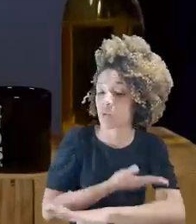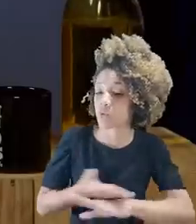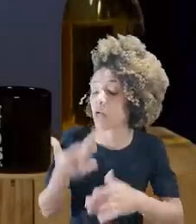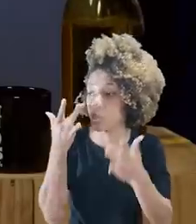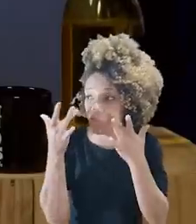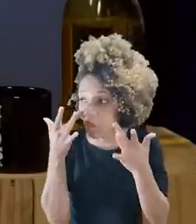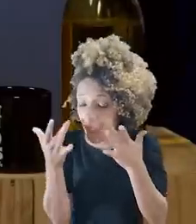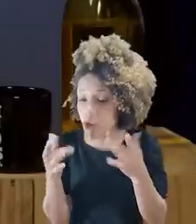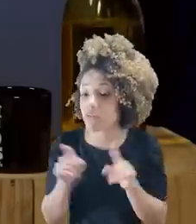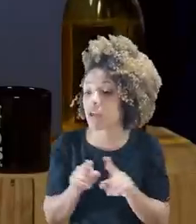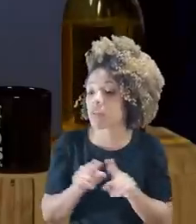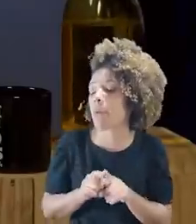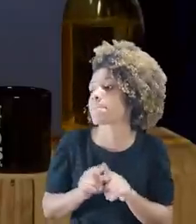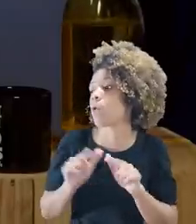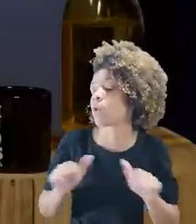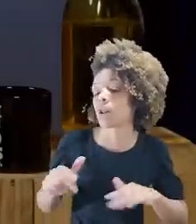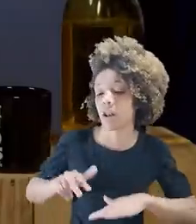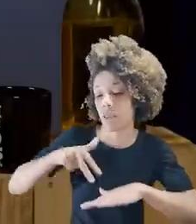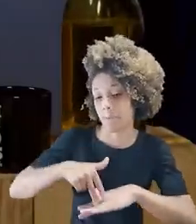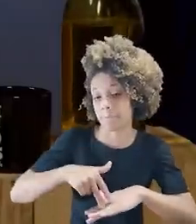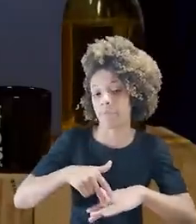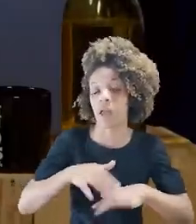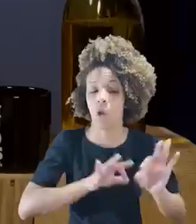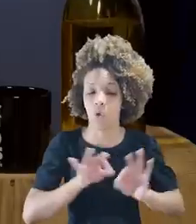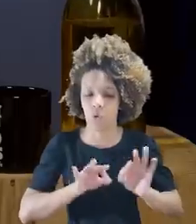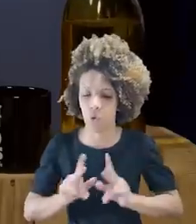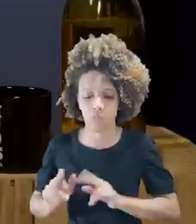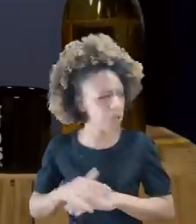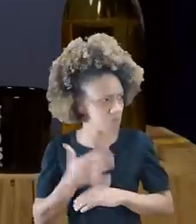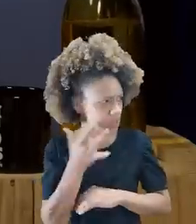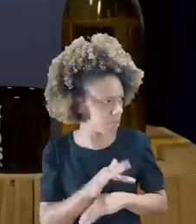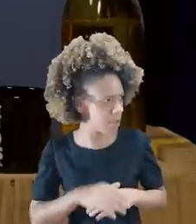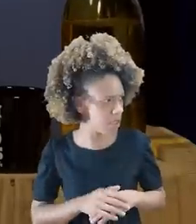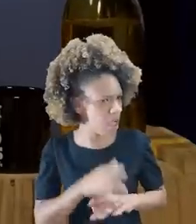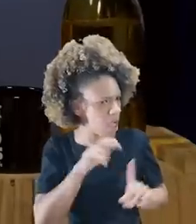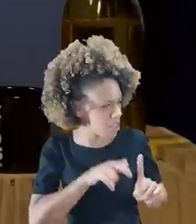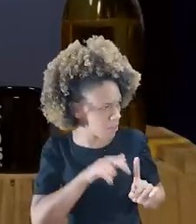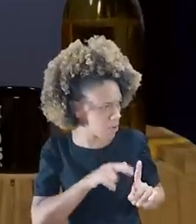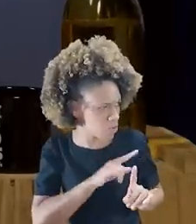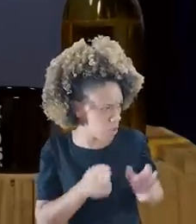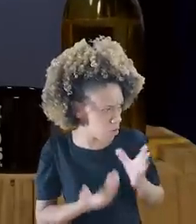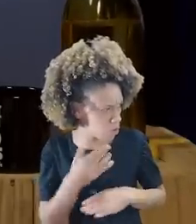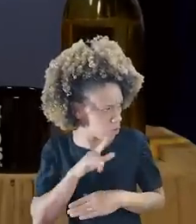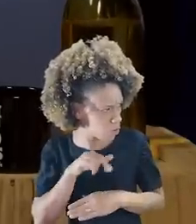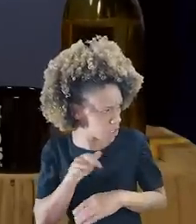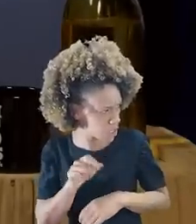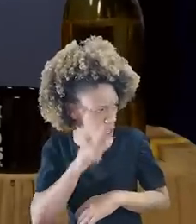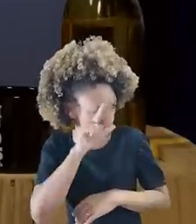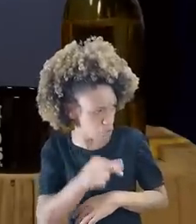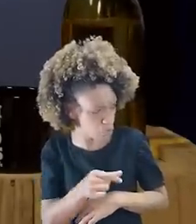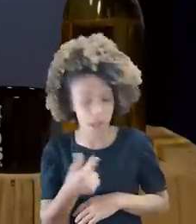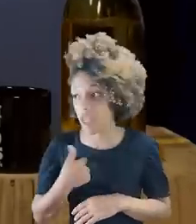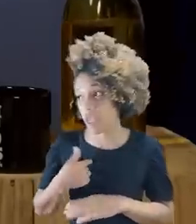criei a personagem né Então essa toda essa composição da personagem fui eu que coloquei então não tem uma o ator que